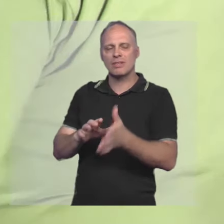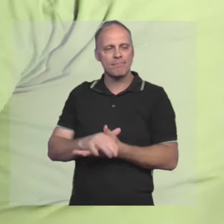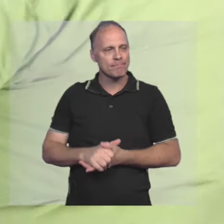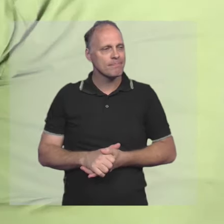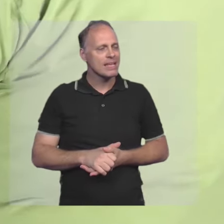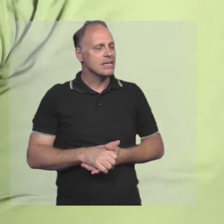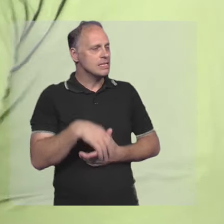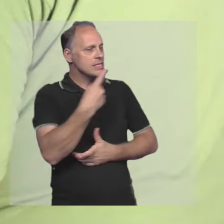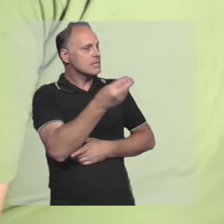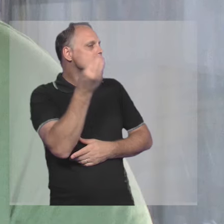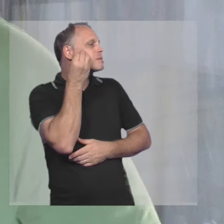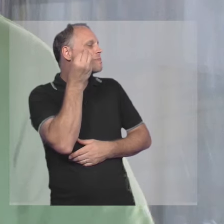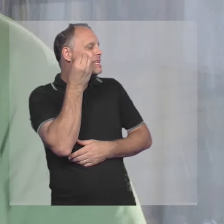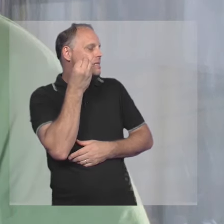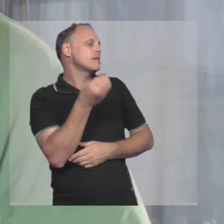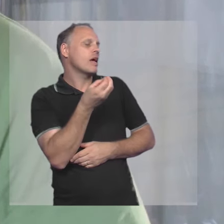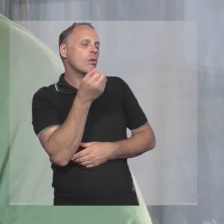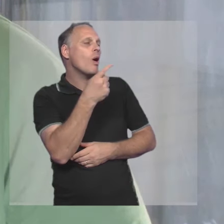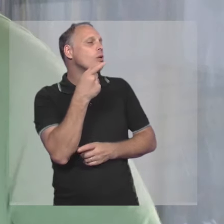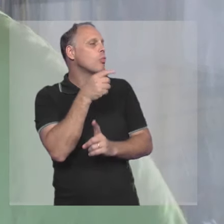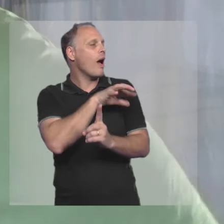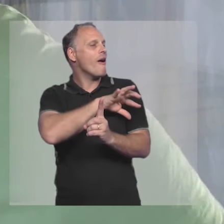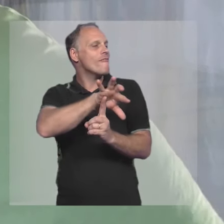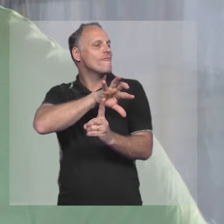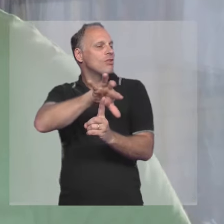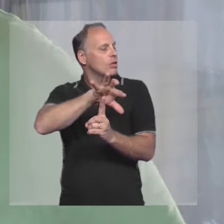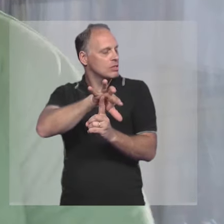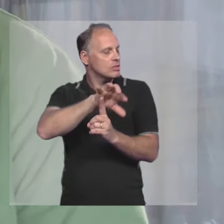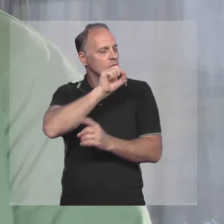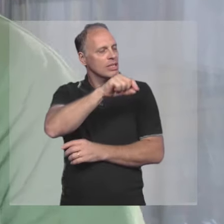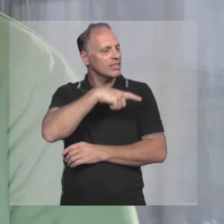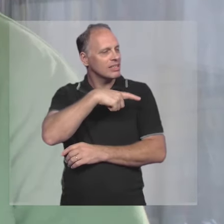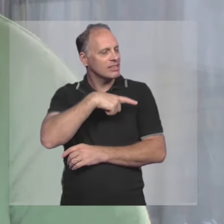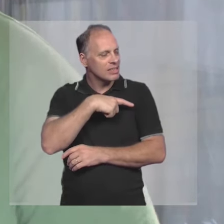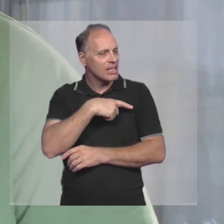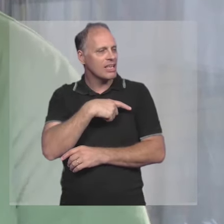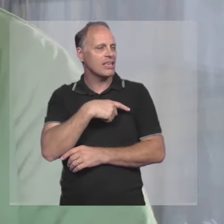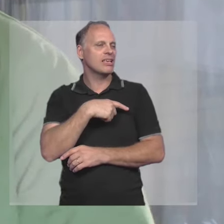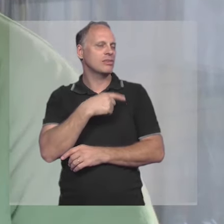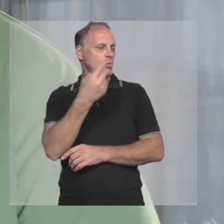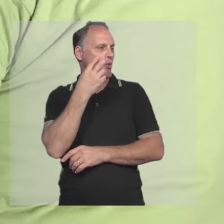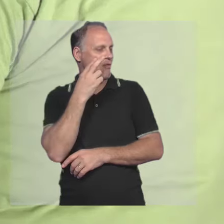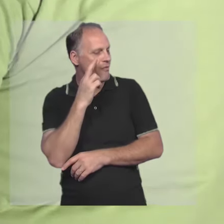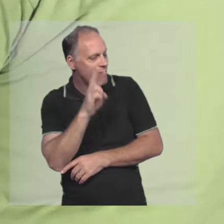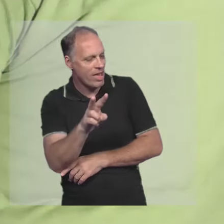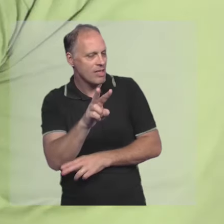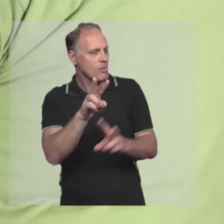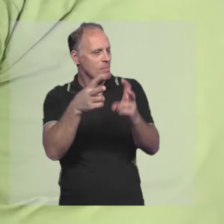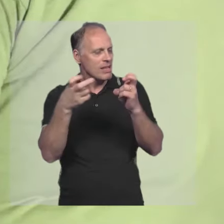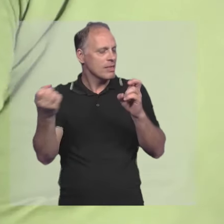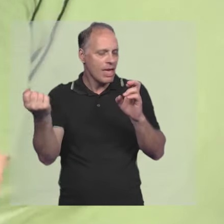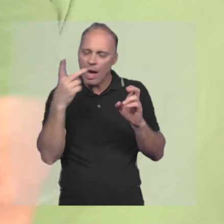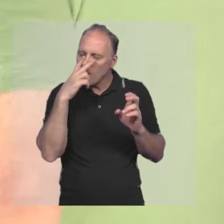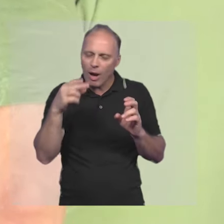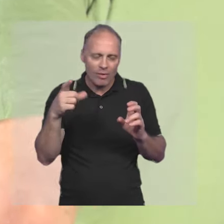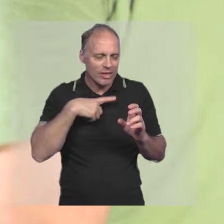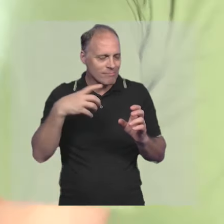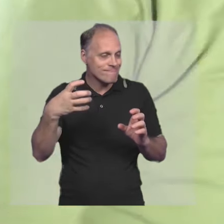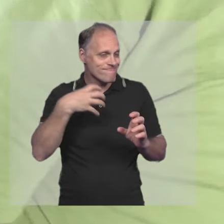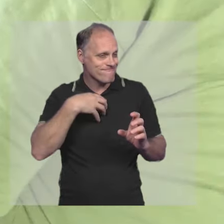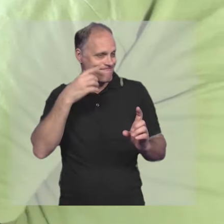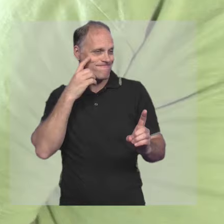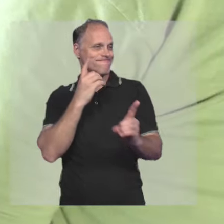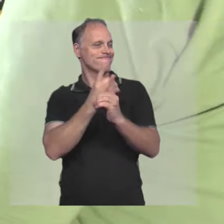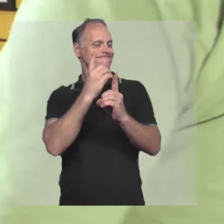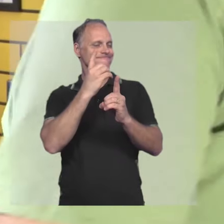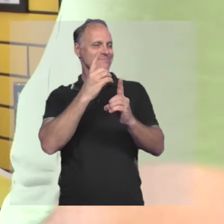E dessas experiências, quais são tuas influências, Mauro? O que tu tem, assim, que tu revisita ou que te marcou na tua trajetória e